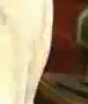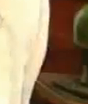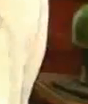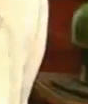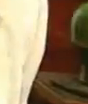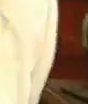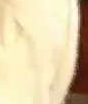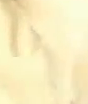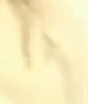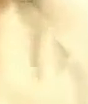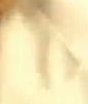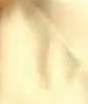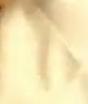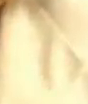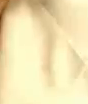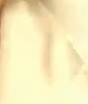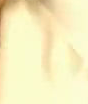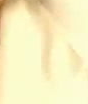Que